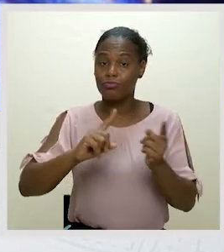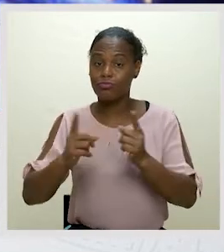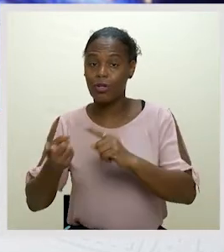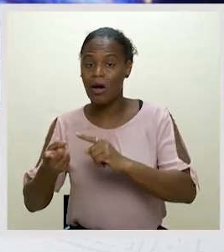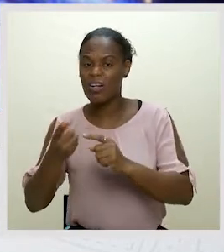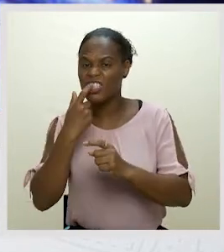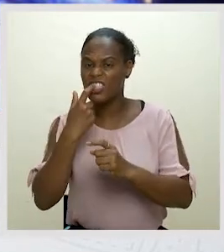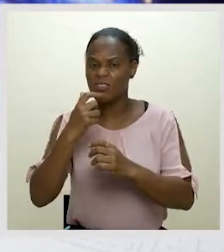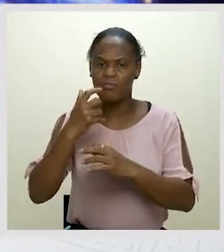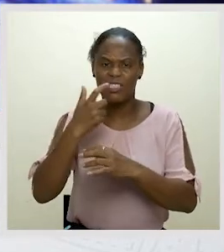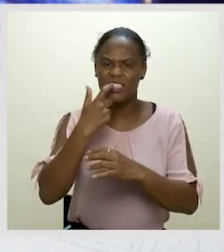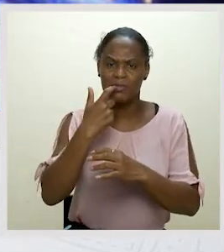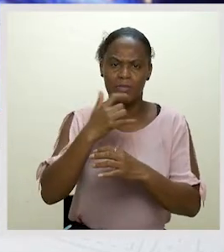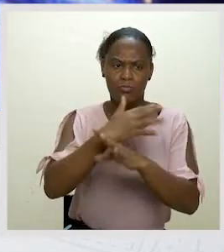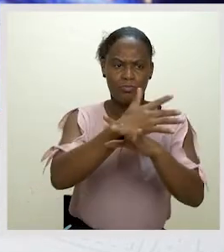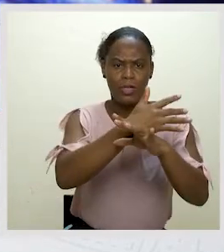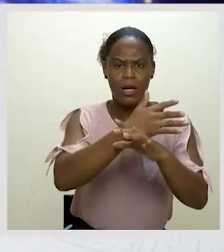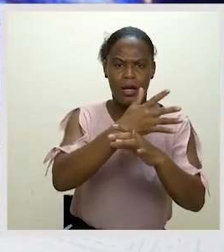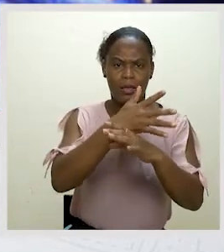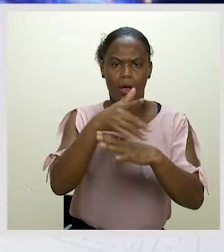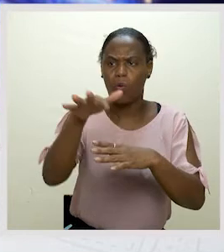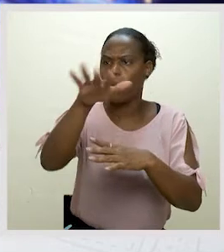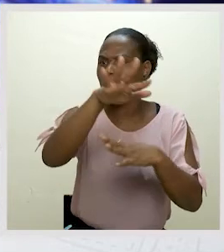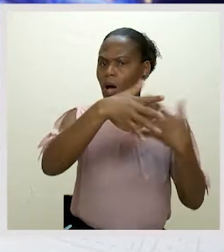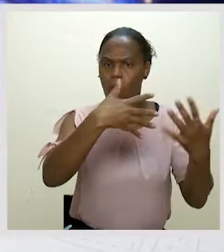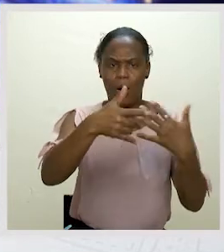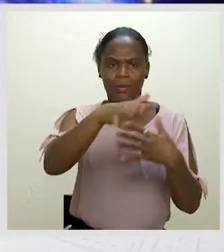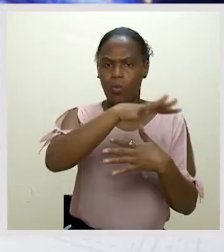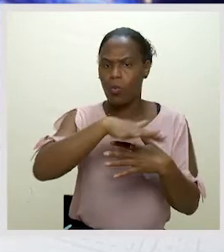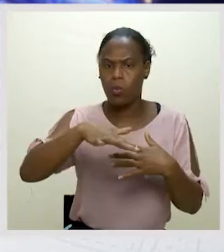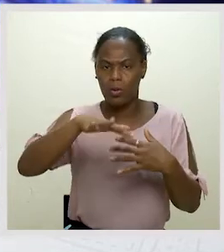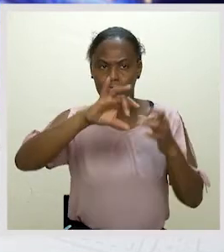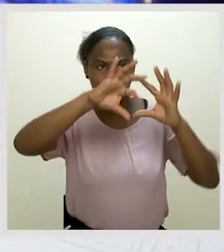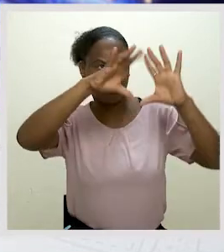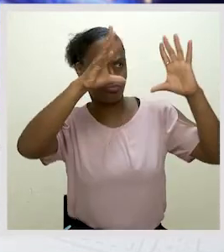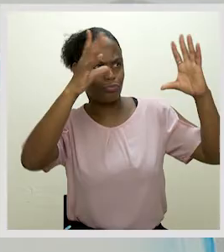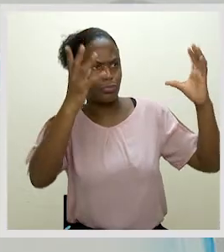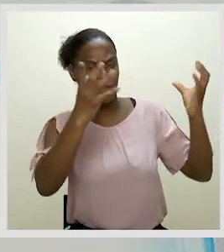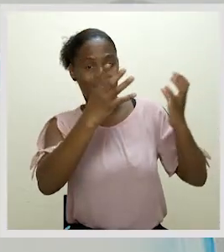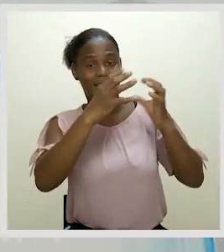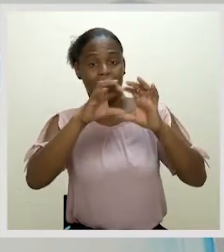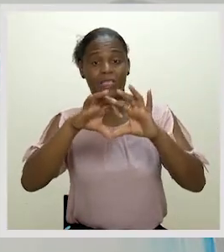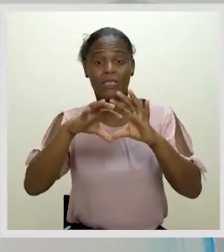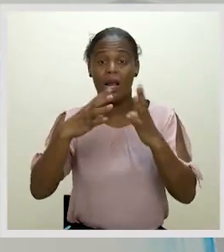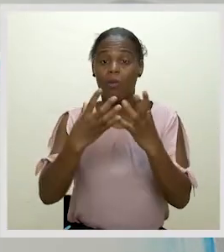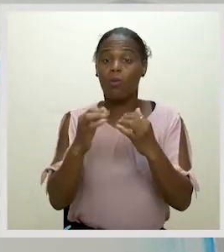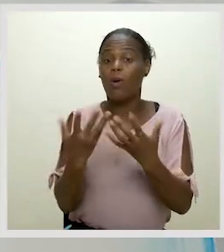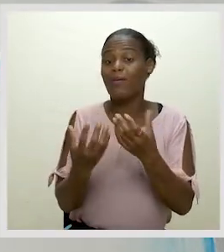por meteoritos de qualquer ponto do universo. Geralmente, quando